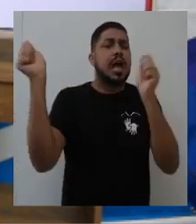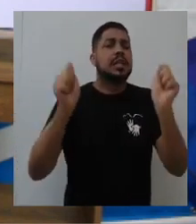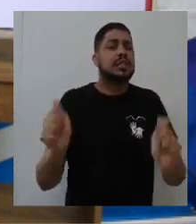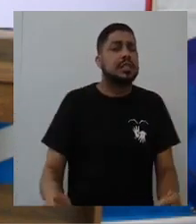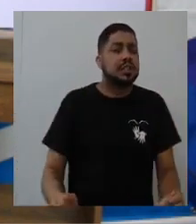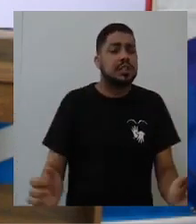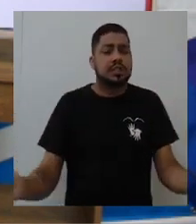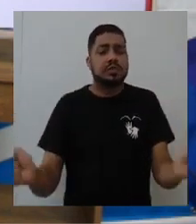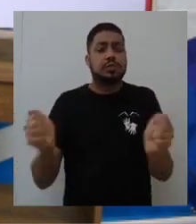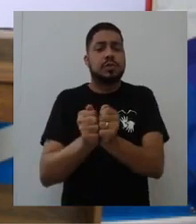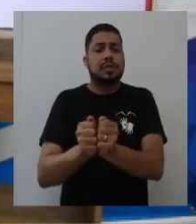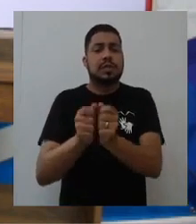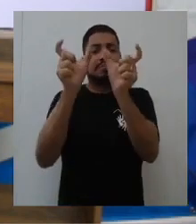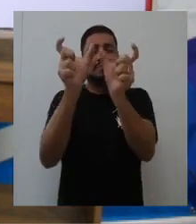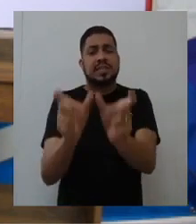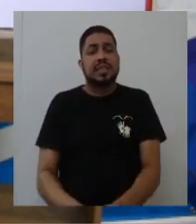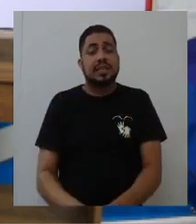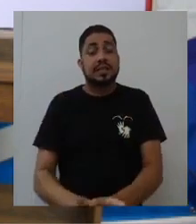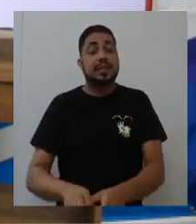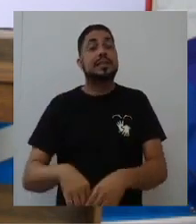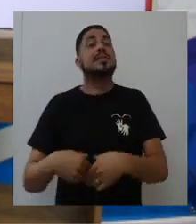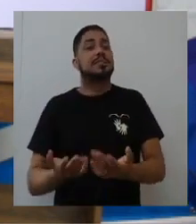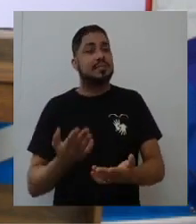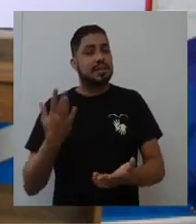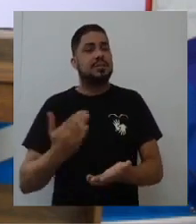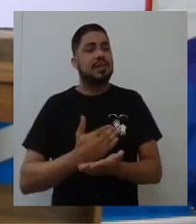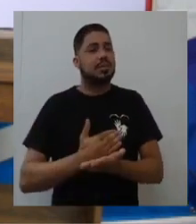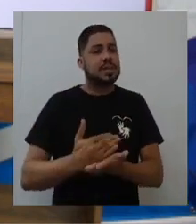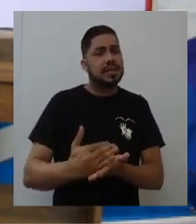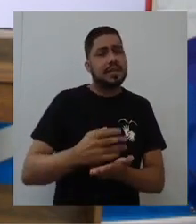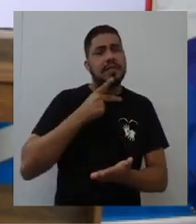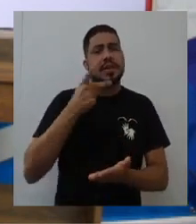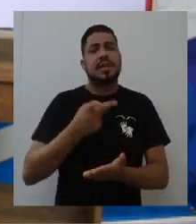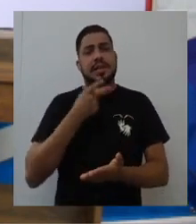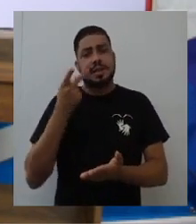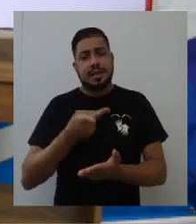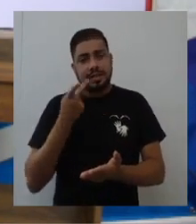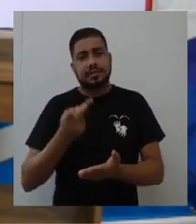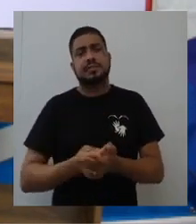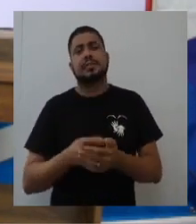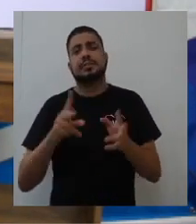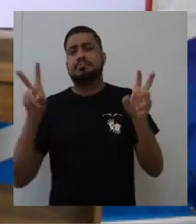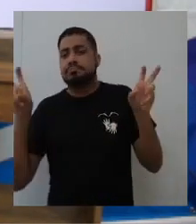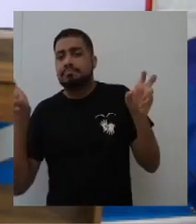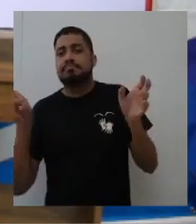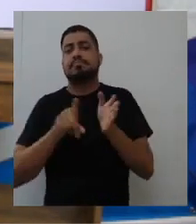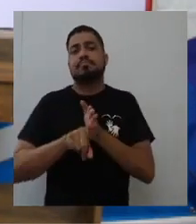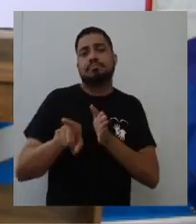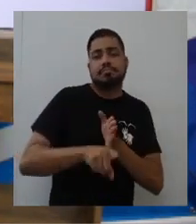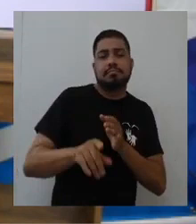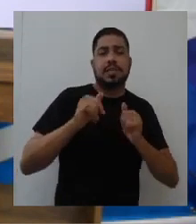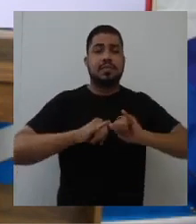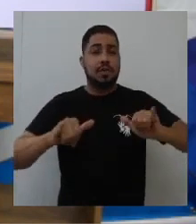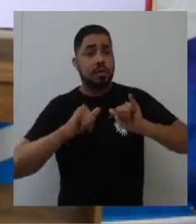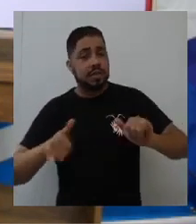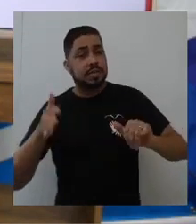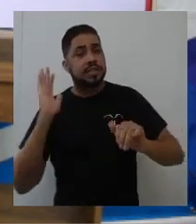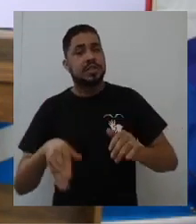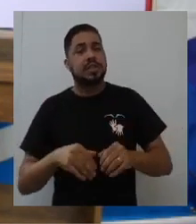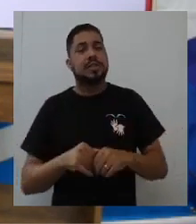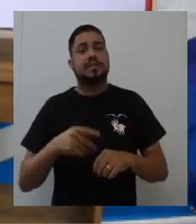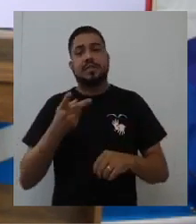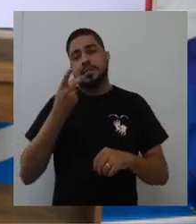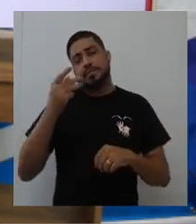duas metades? É nesse nível que a gente vai começar falando um pouquinho sobre essas questões, essas perguntas e informações que a gente chamou de